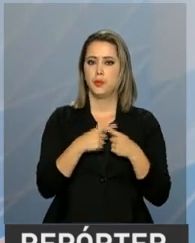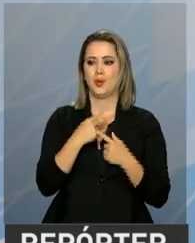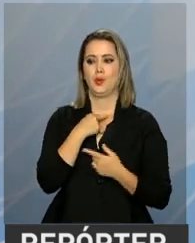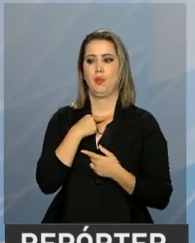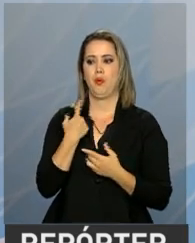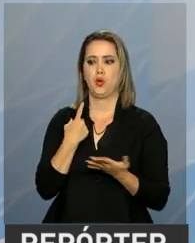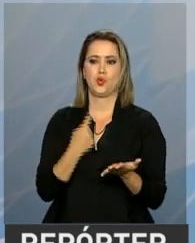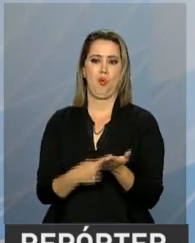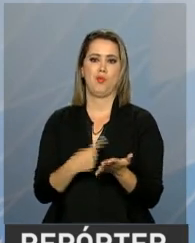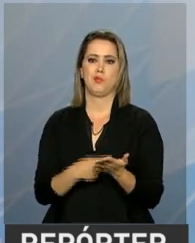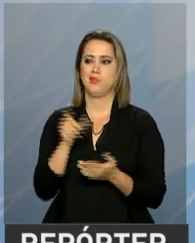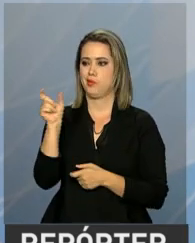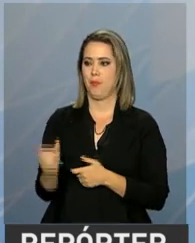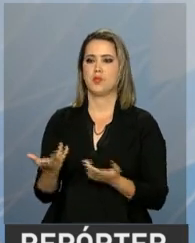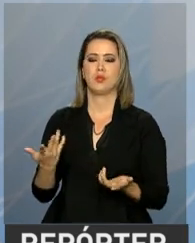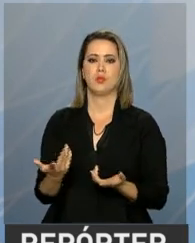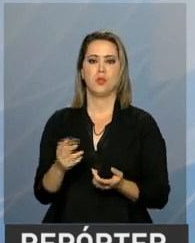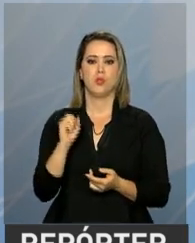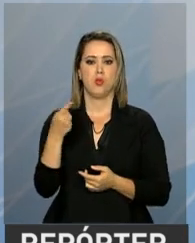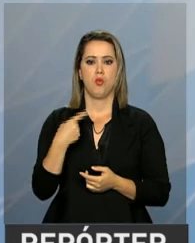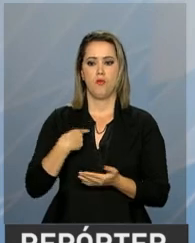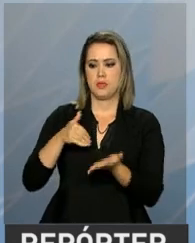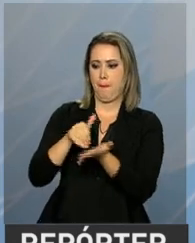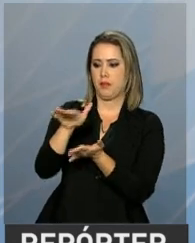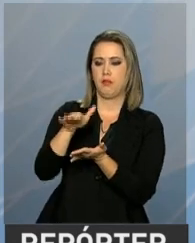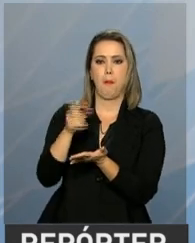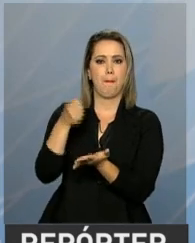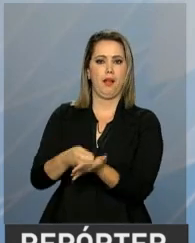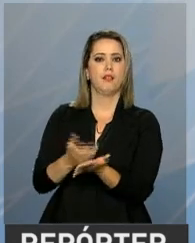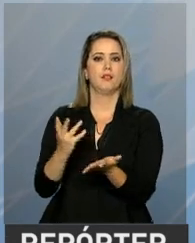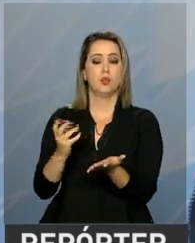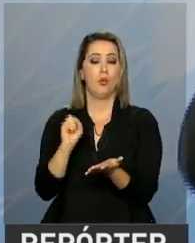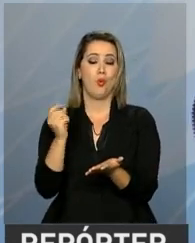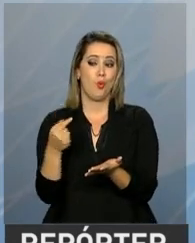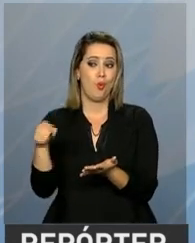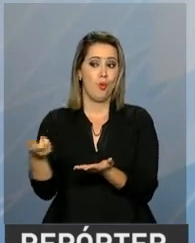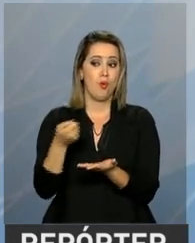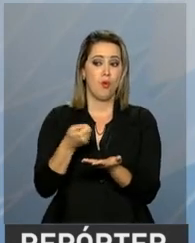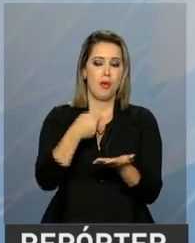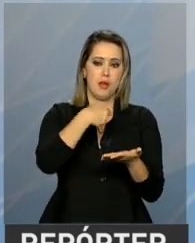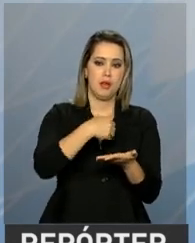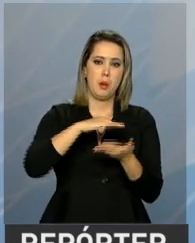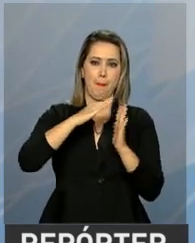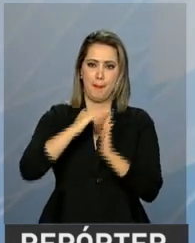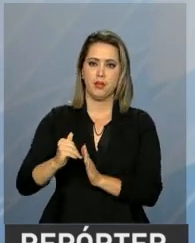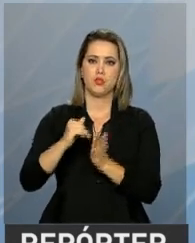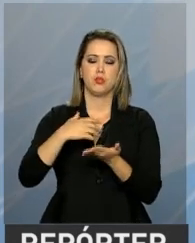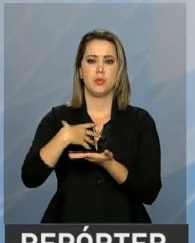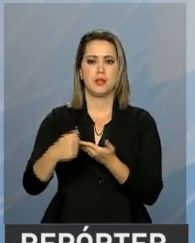fazer um acordo com o trabalhador semana embora e paga tudo ou ele entrega da missão e perde